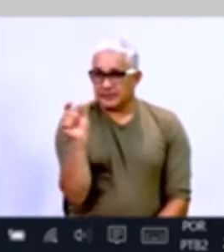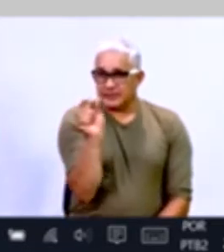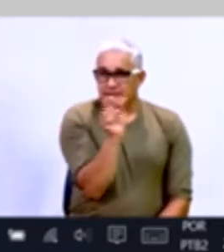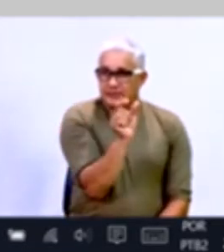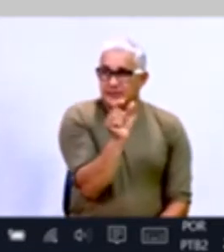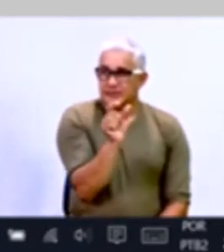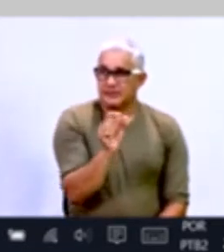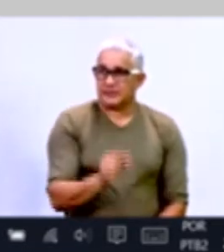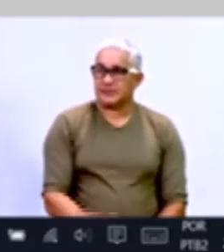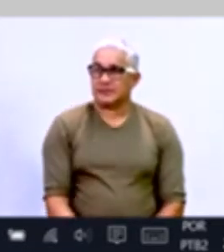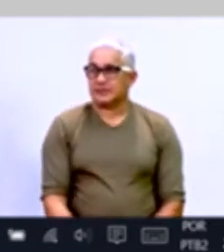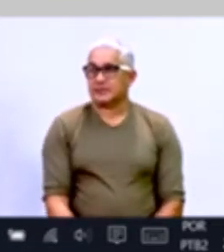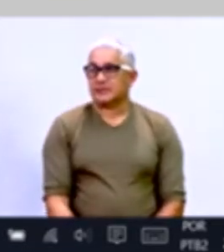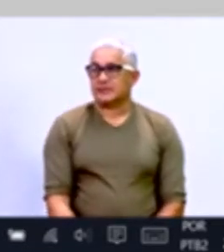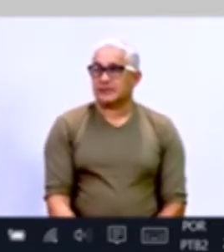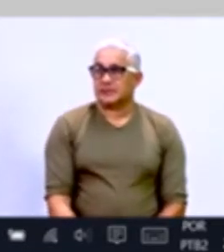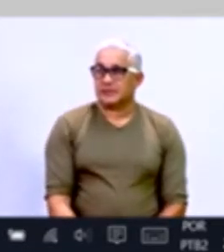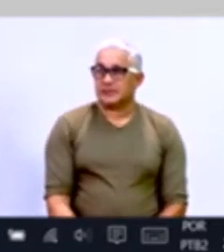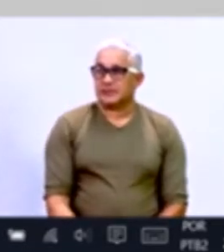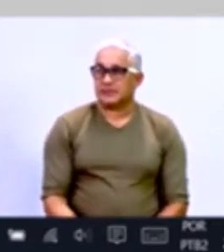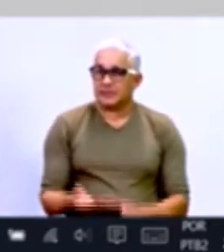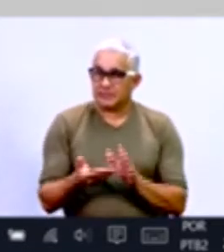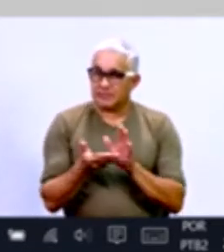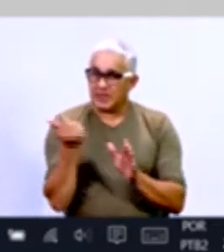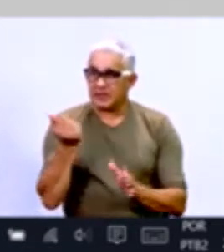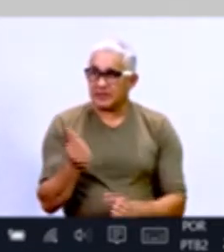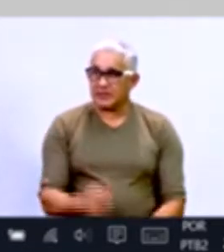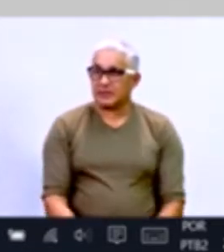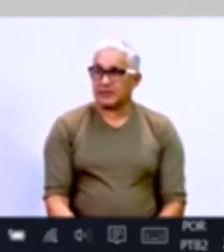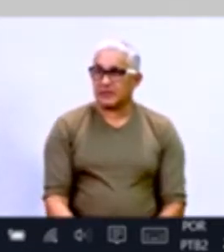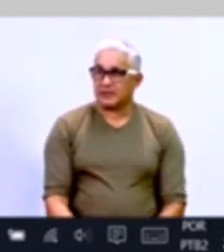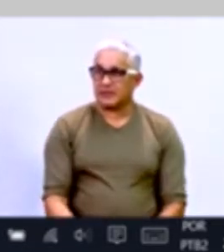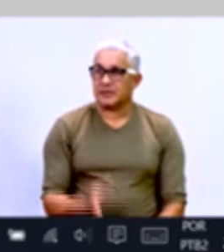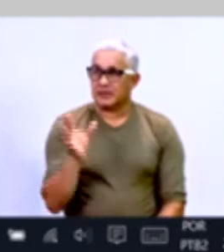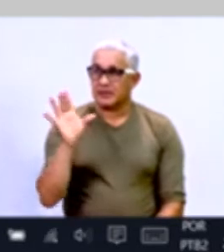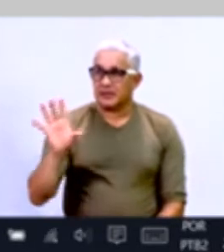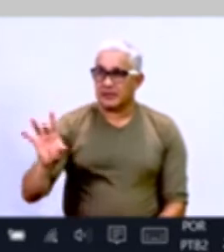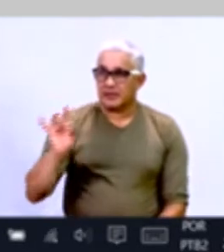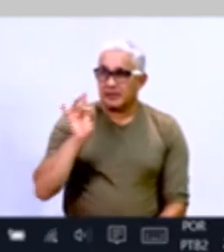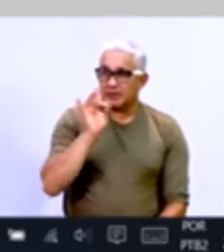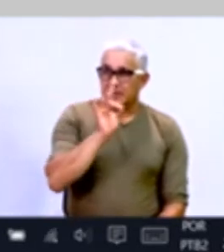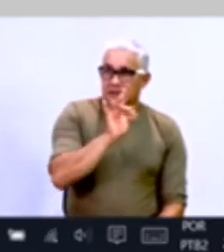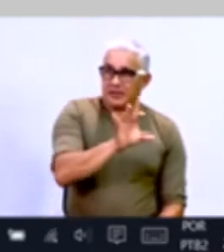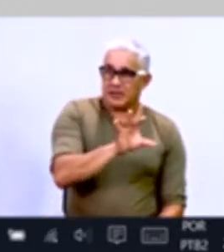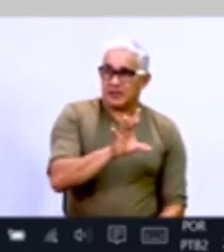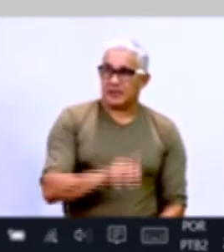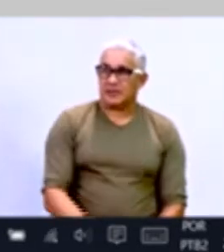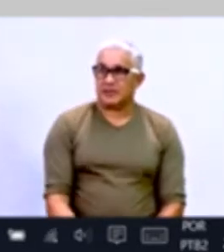de tirar aqui. Então, vou colocar ela bem aqui.